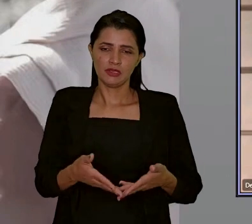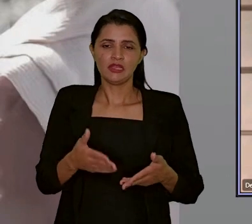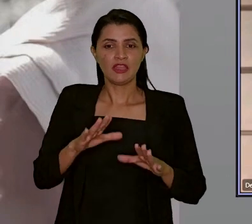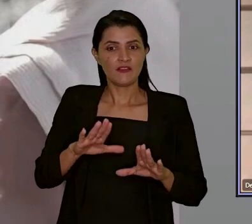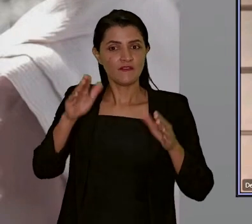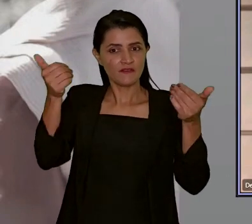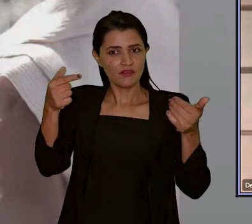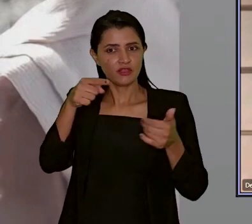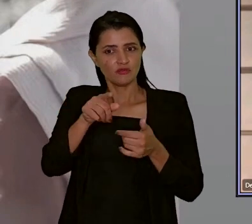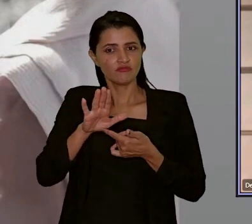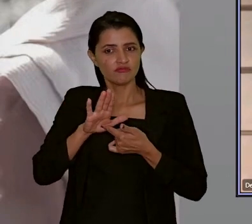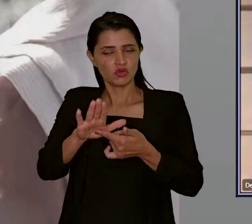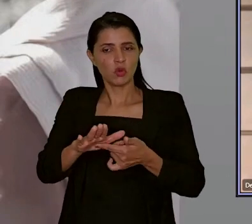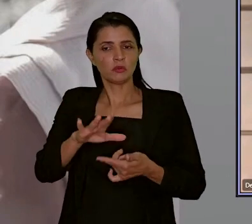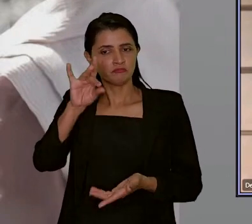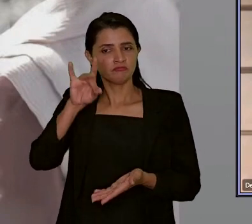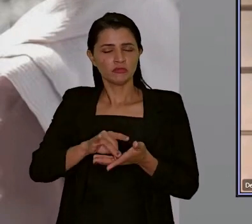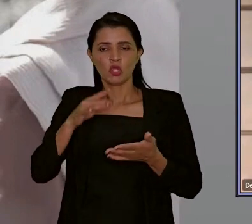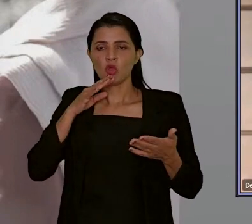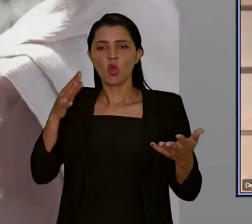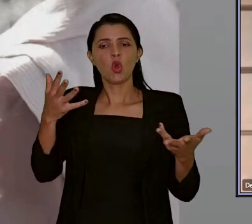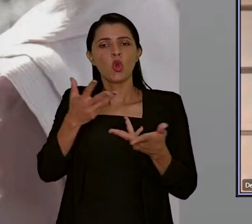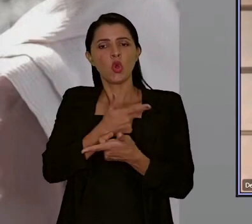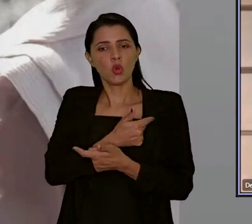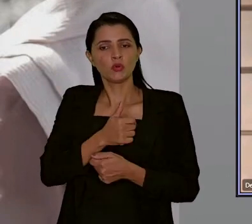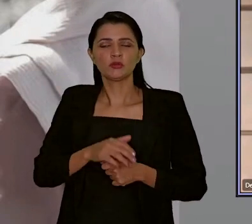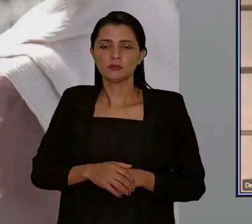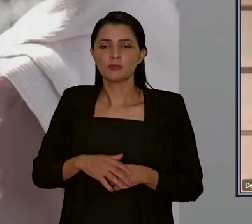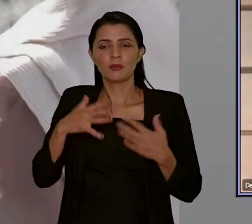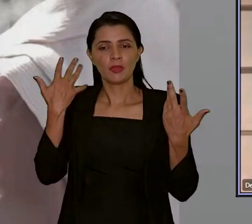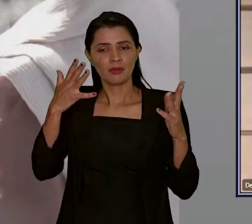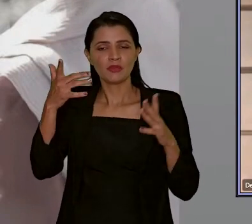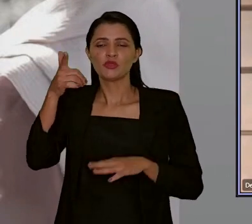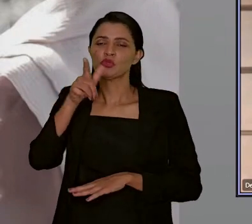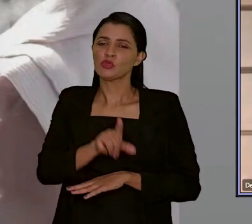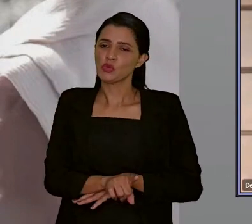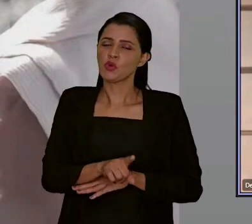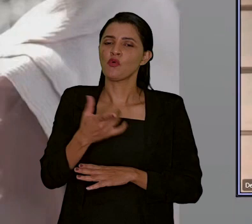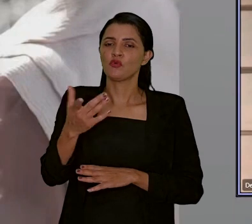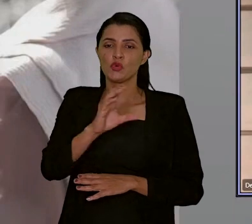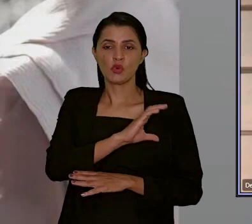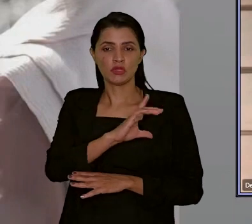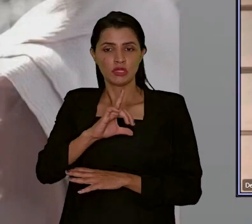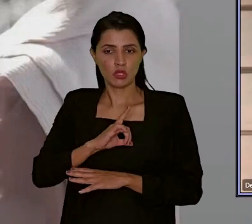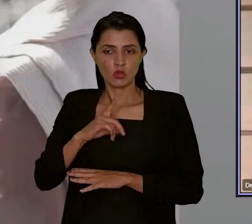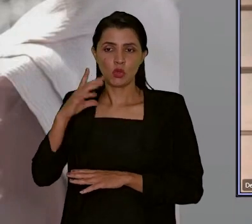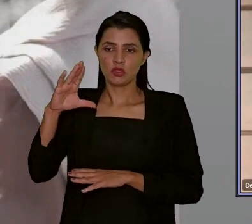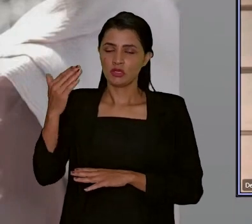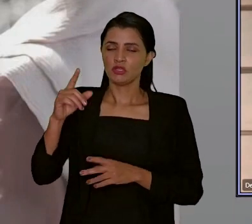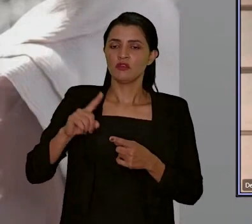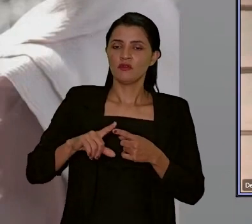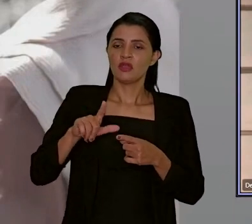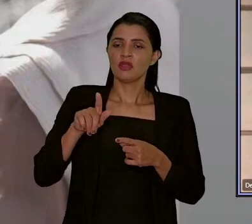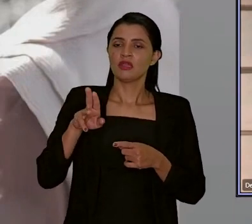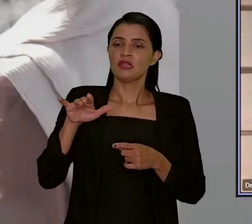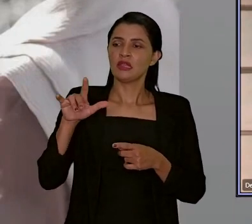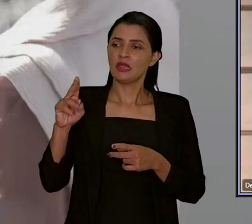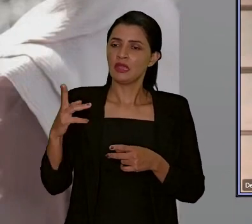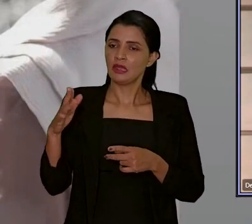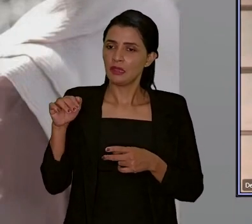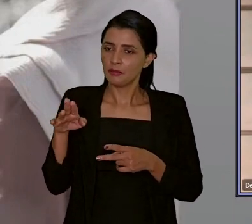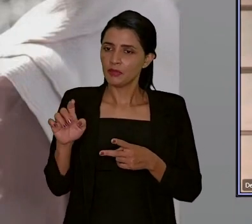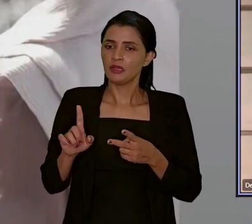mostra plenamente exitoso. Parabenizando mais uma vez os coordenadores científicos, doutor Guilherme e a